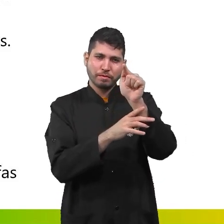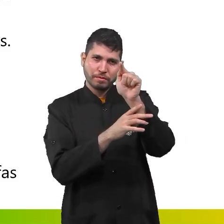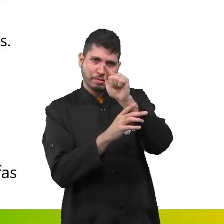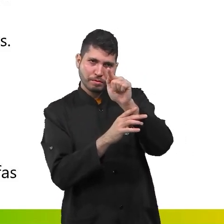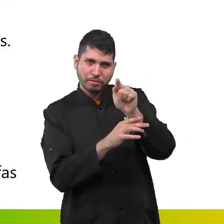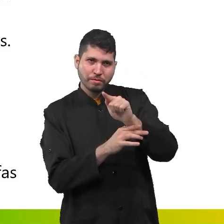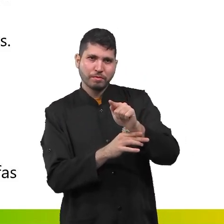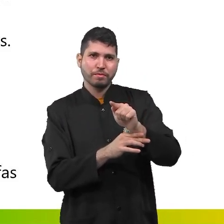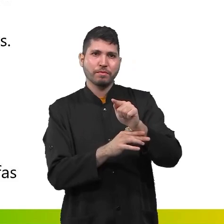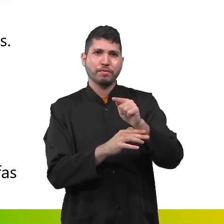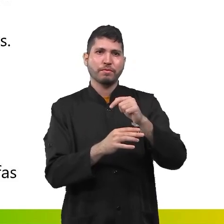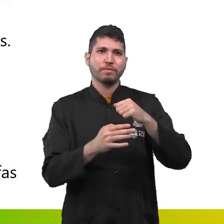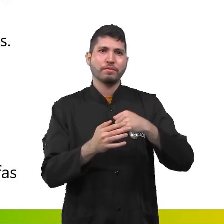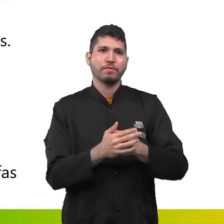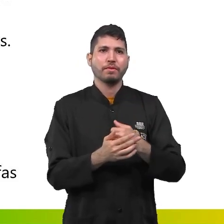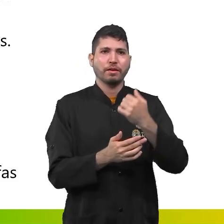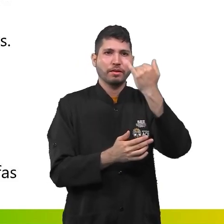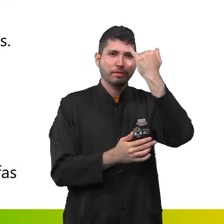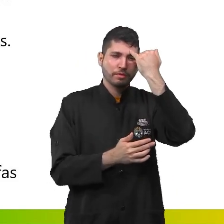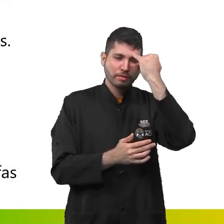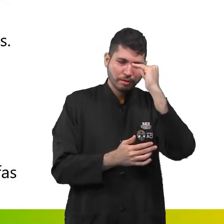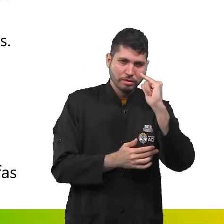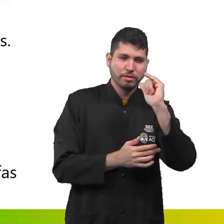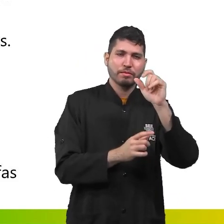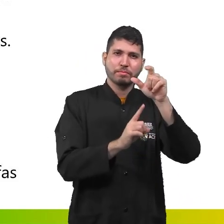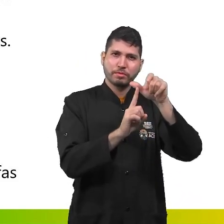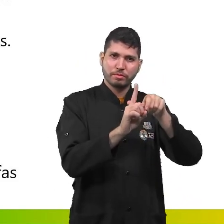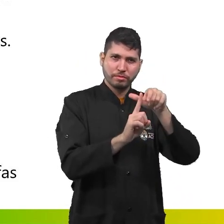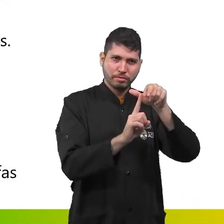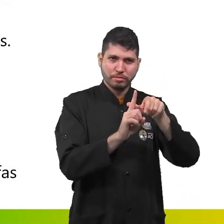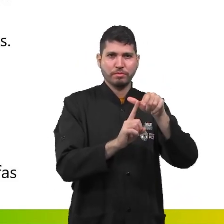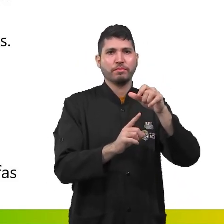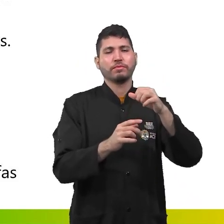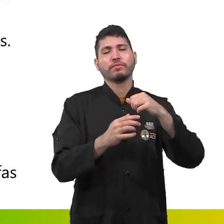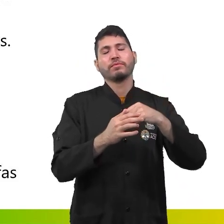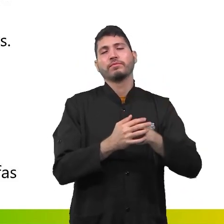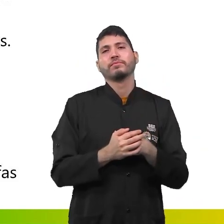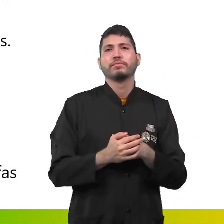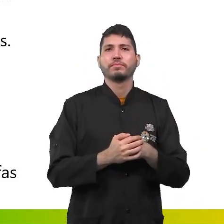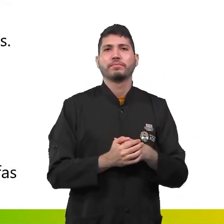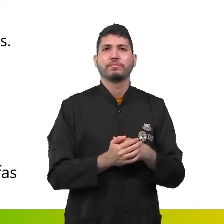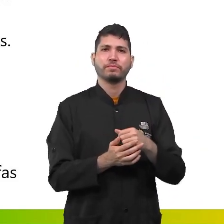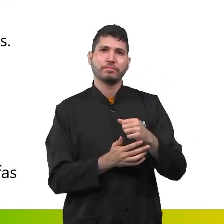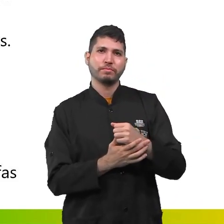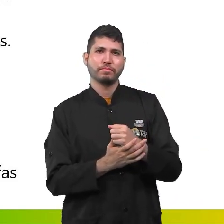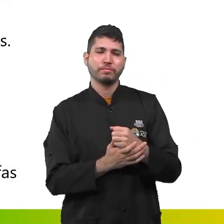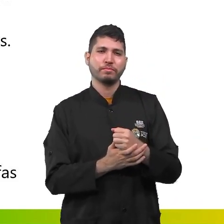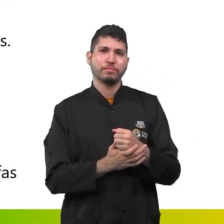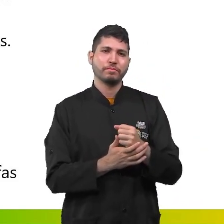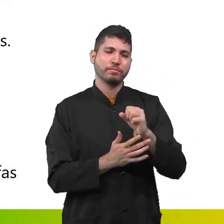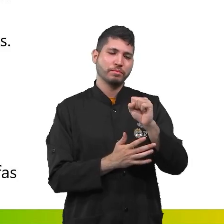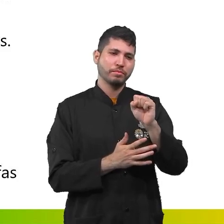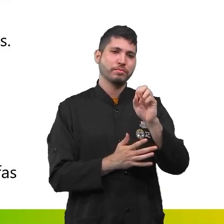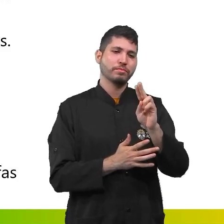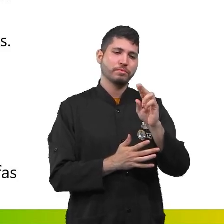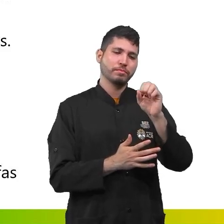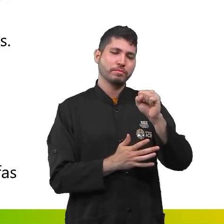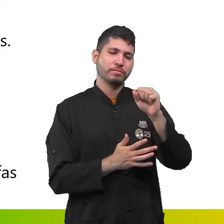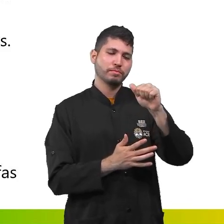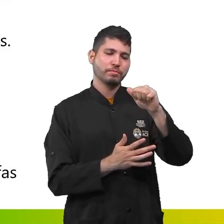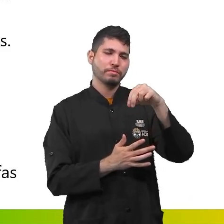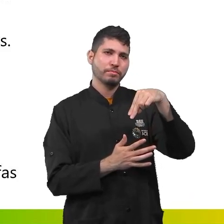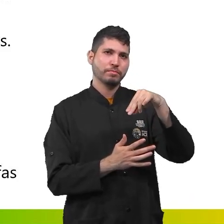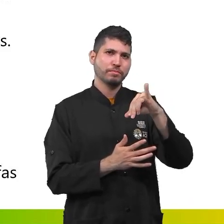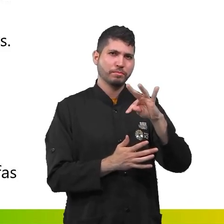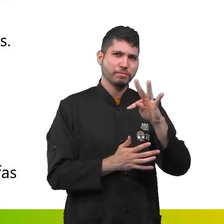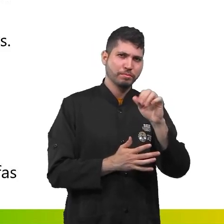na concepção da Suzanita e não da Mafalda, tá bom? Então, vamos lá, na concepção da Suzanita,